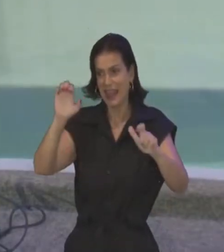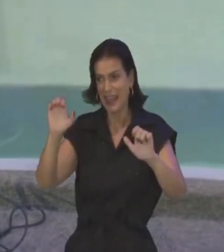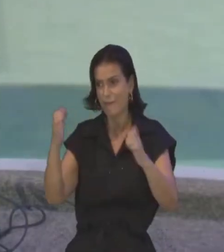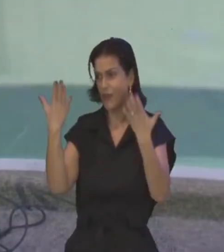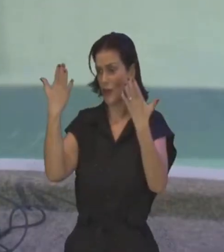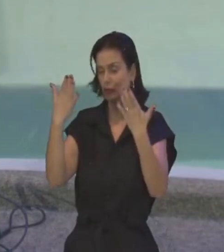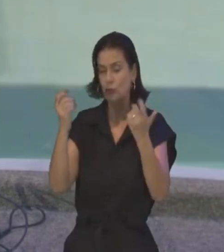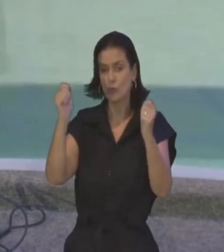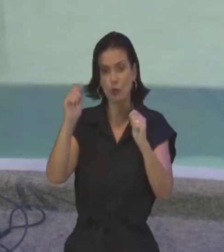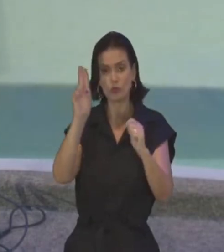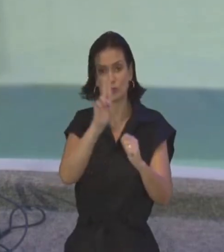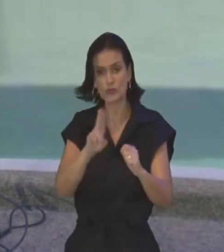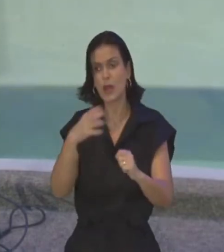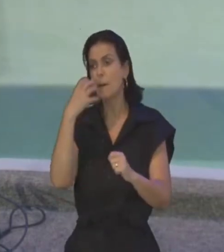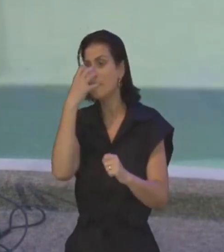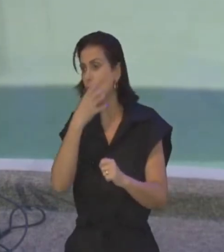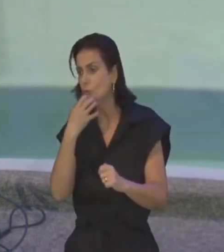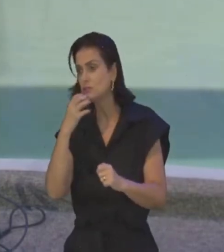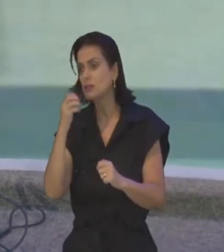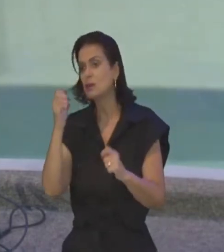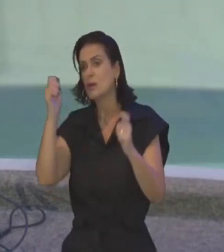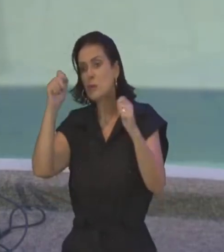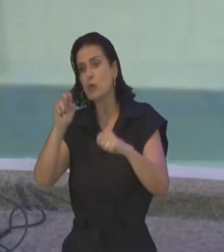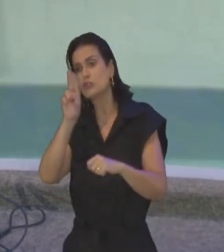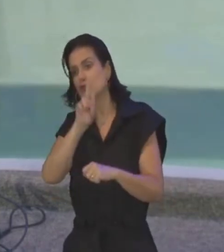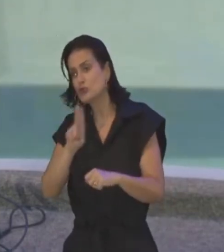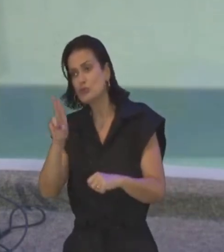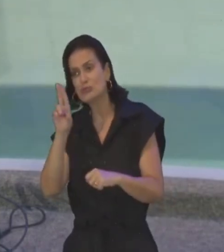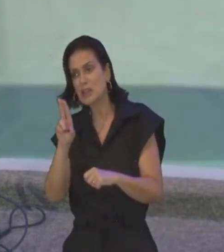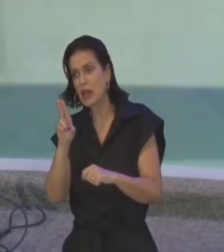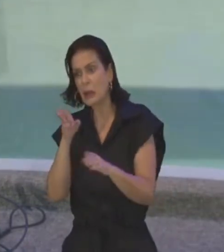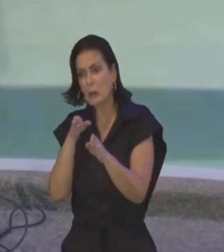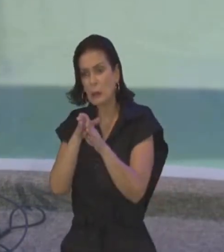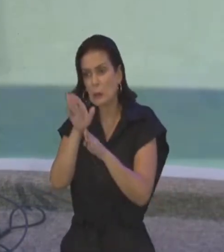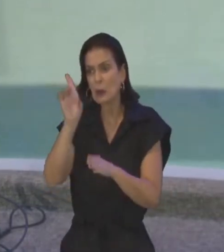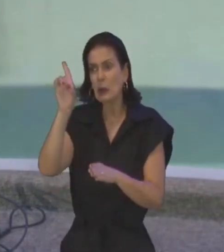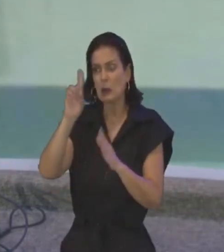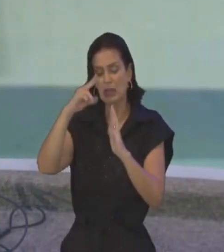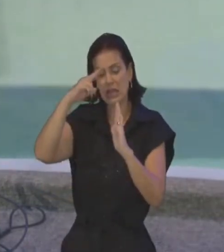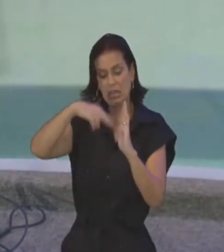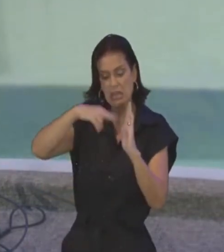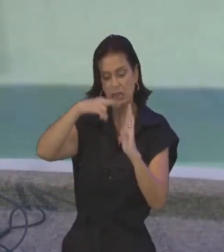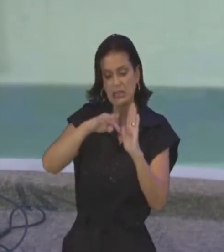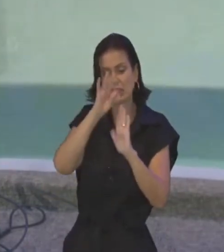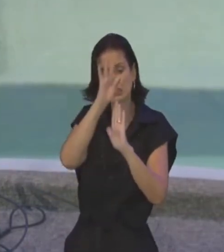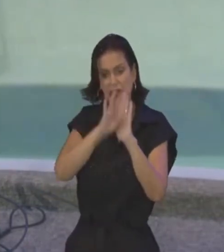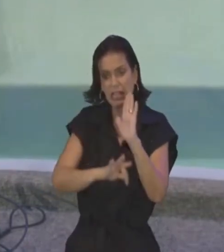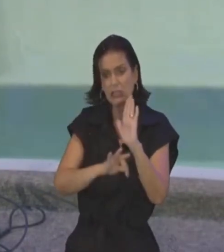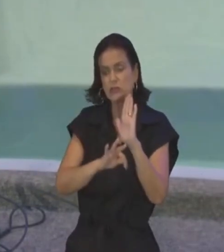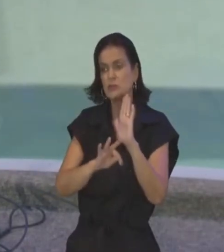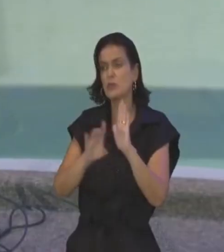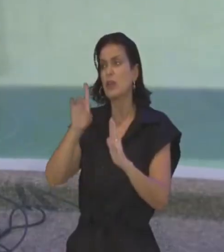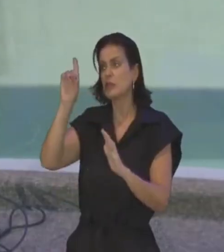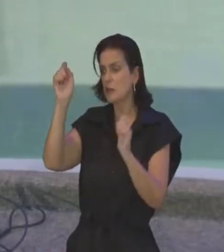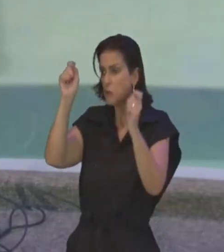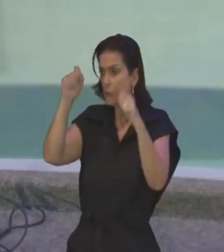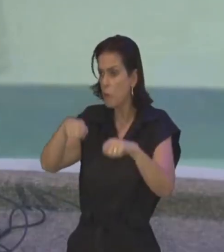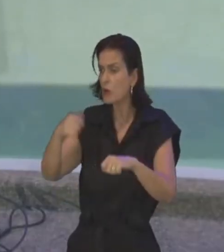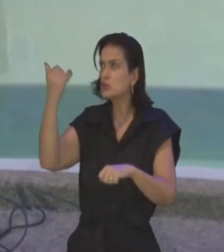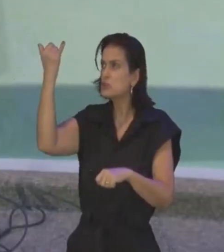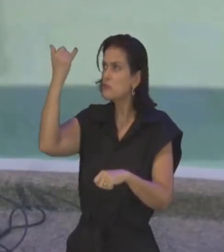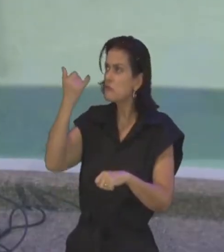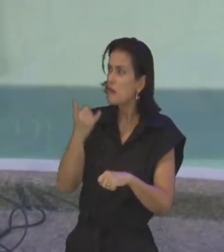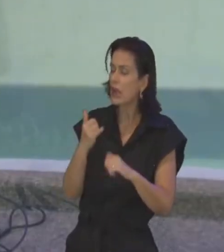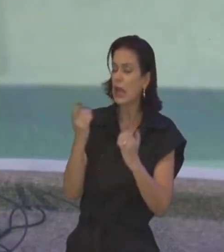um louvor, uma música, Deus pode usar uma palavra, a palavra escrita, revelada. Deus pode falar com você numa